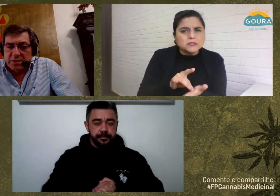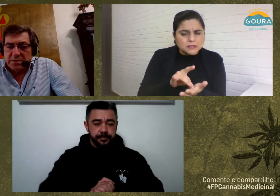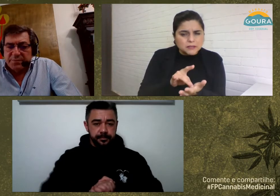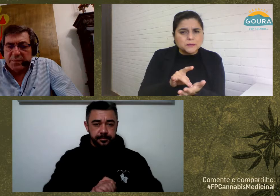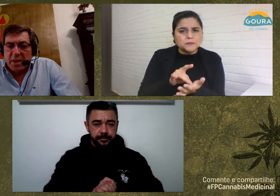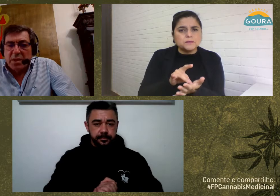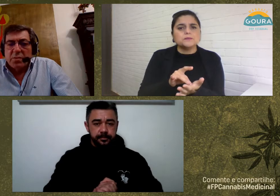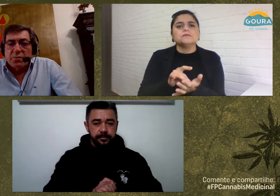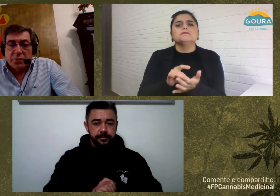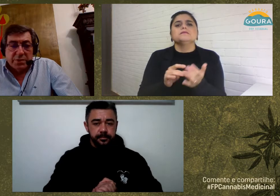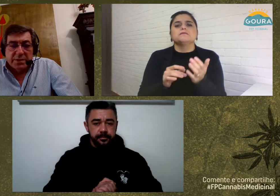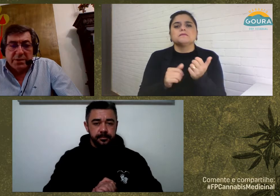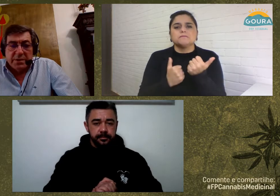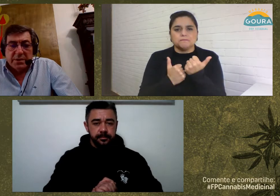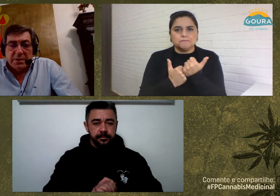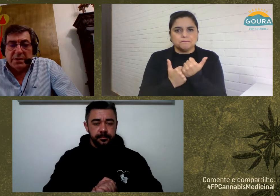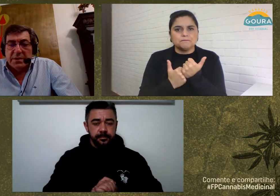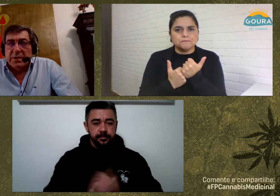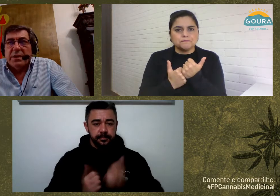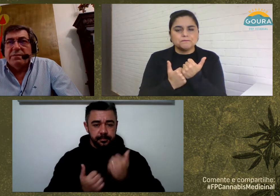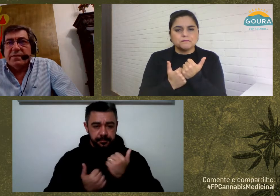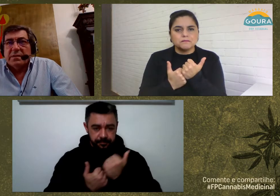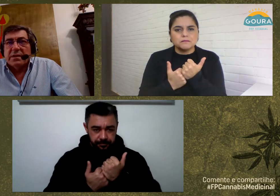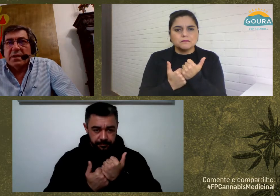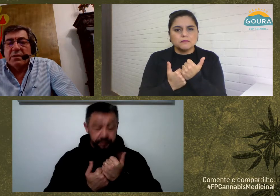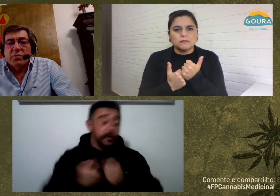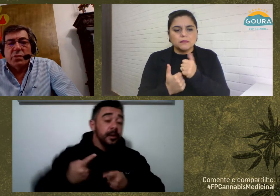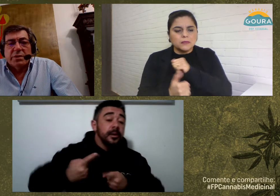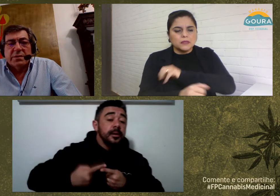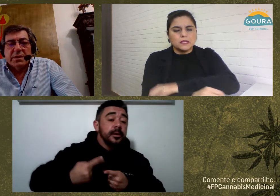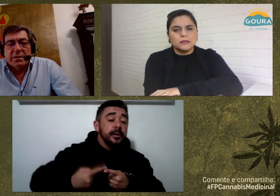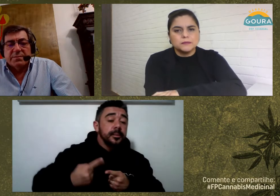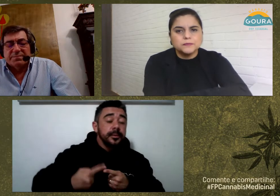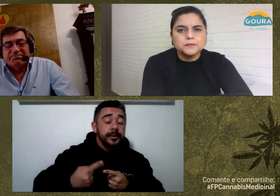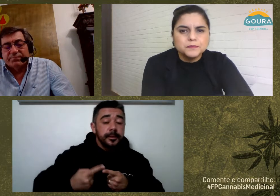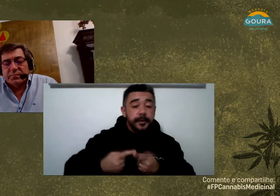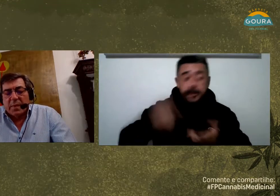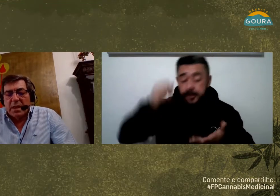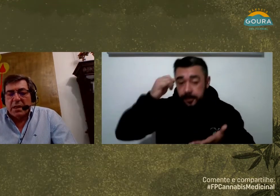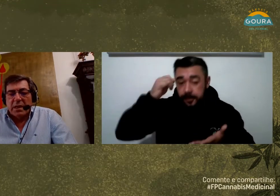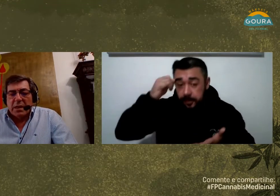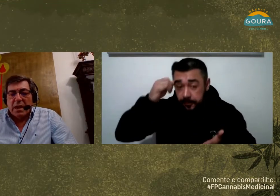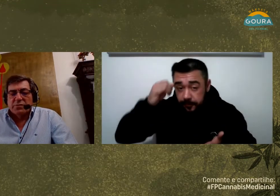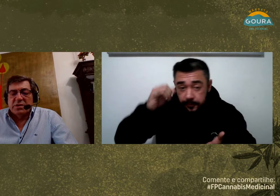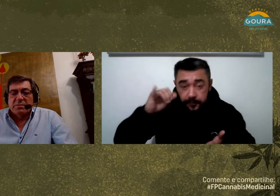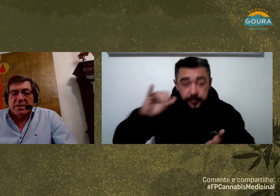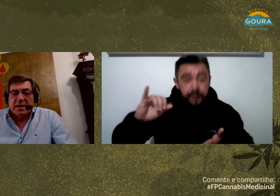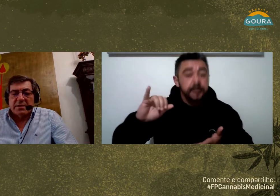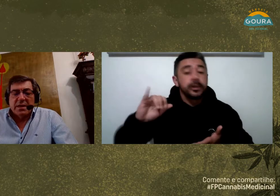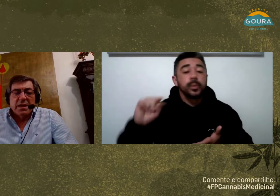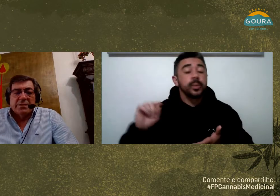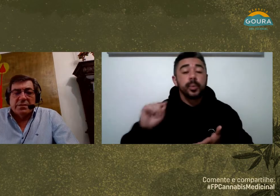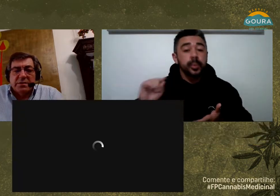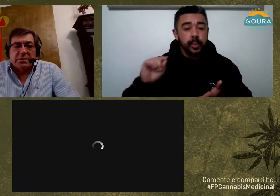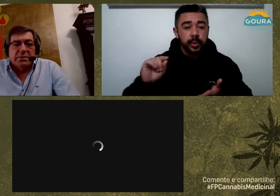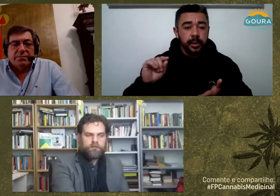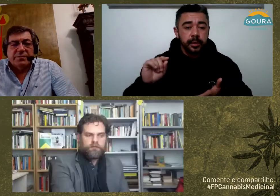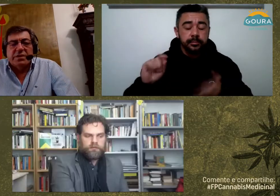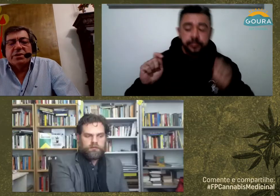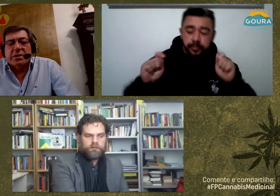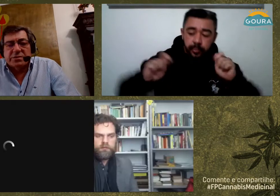parece-me útil, porque evita muita a possibilidade